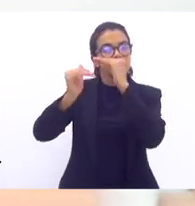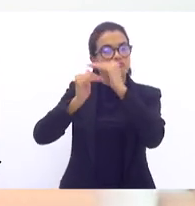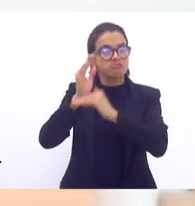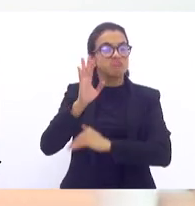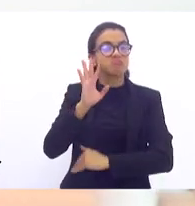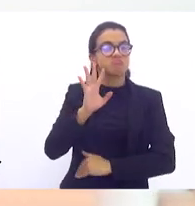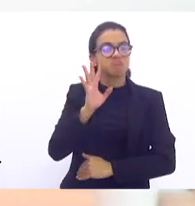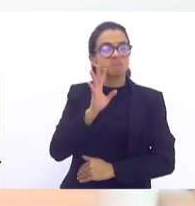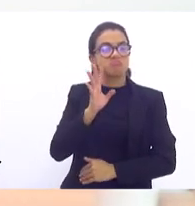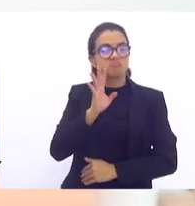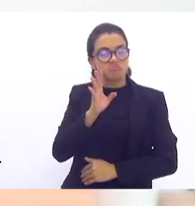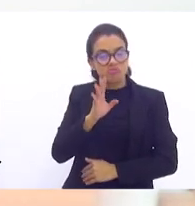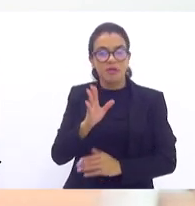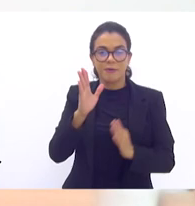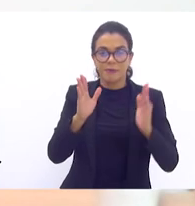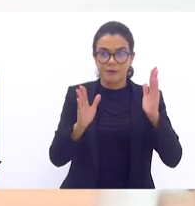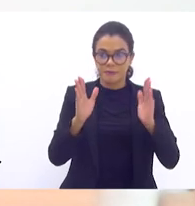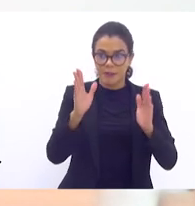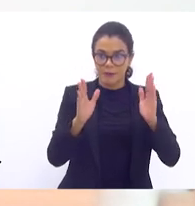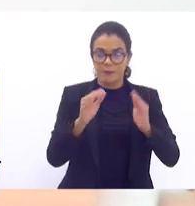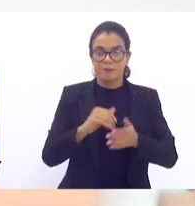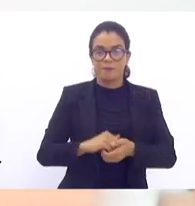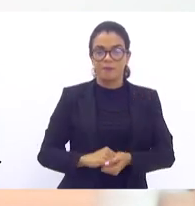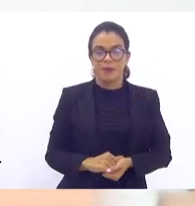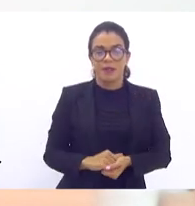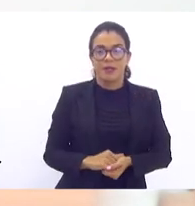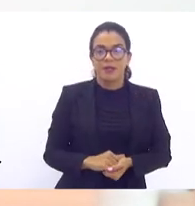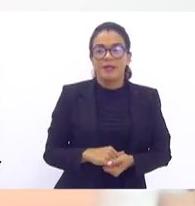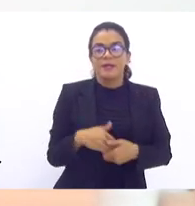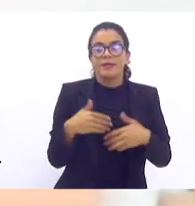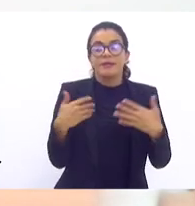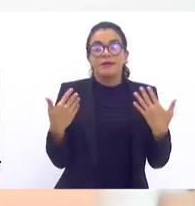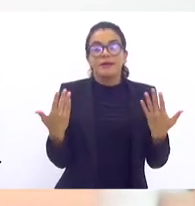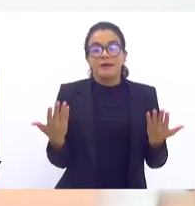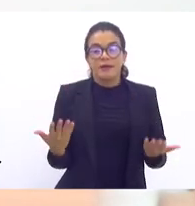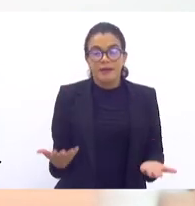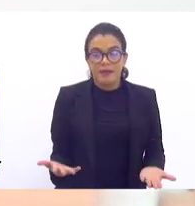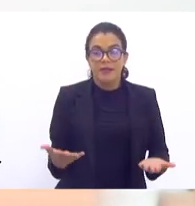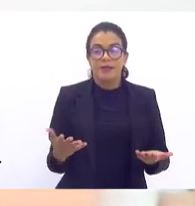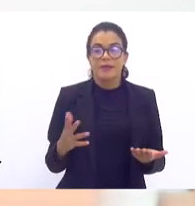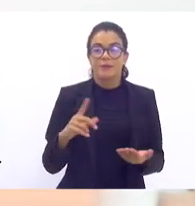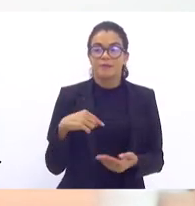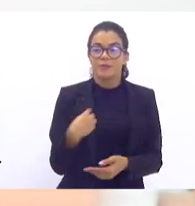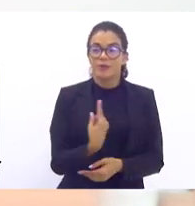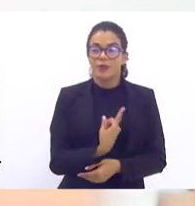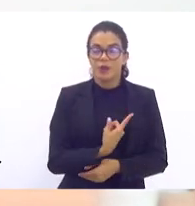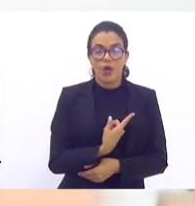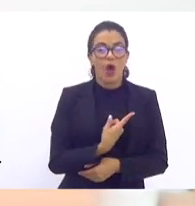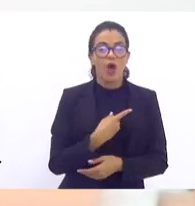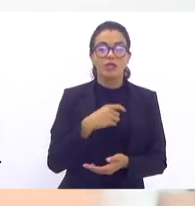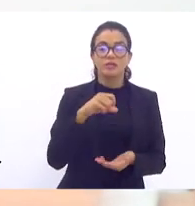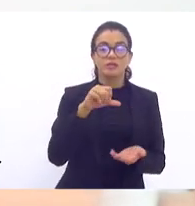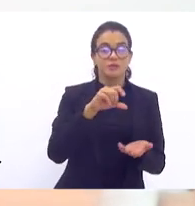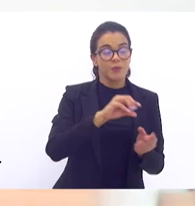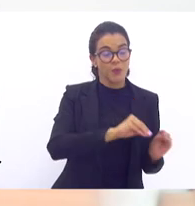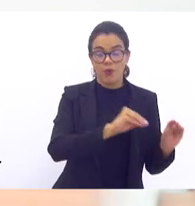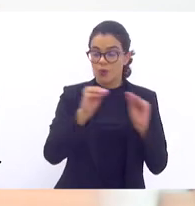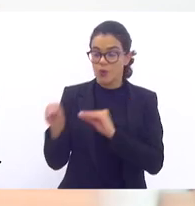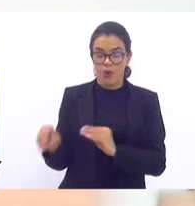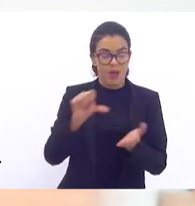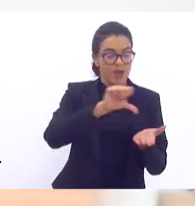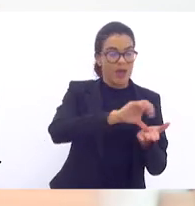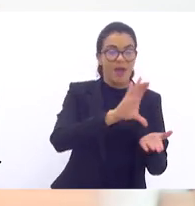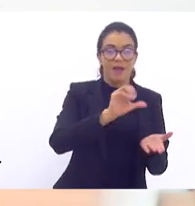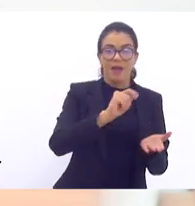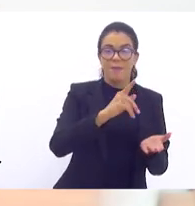bacana E aí acabou que depois que nós deixamos de ser a capital a gente só vem